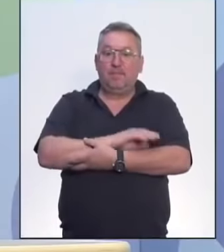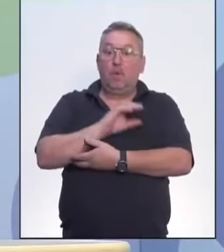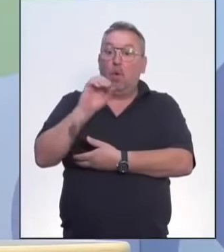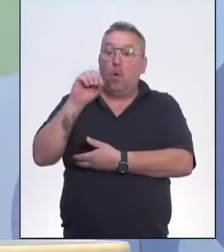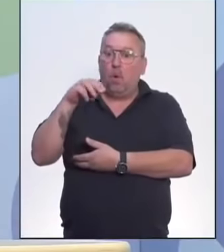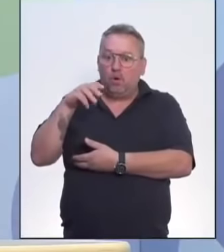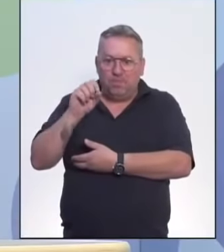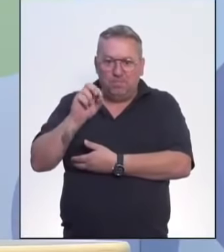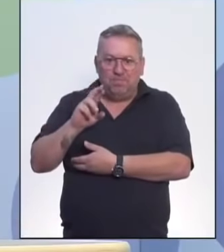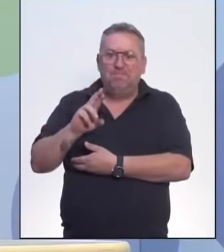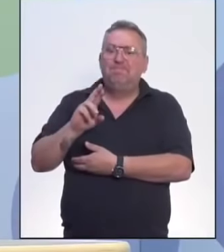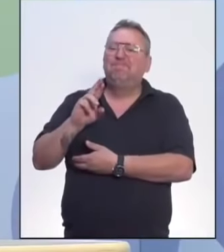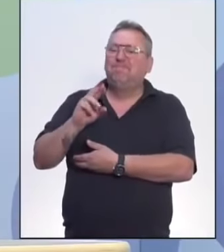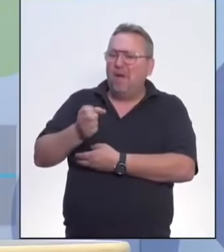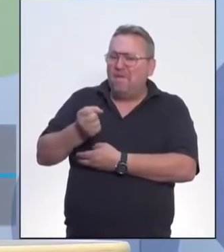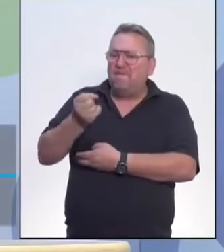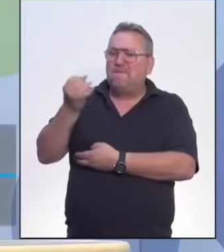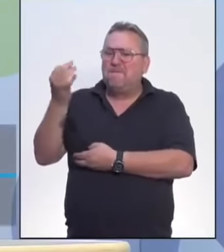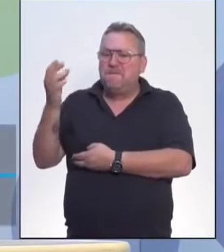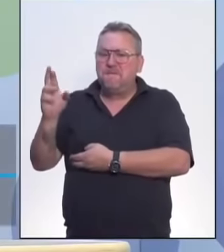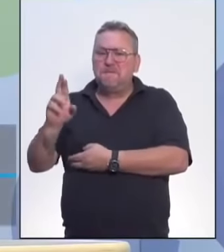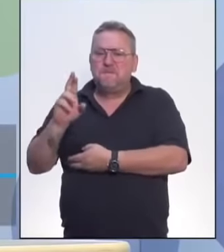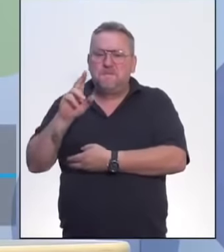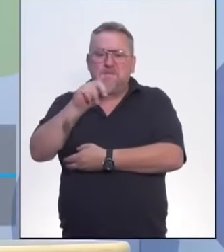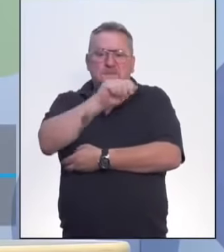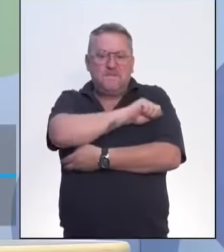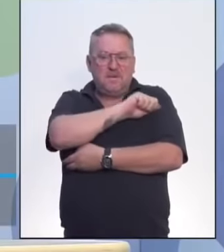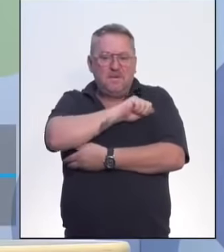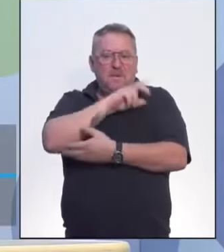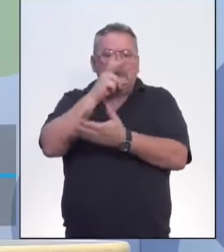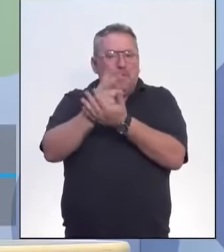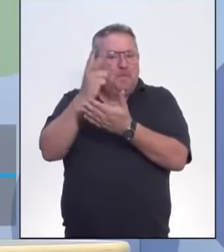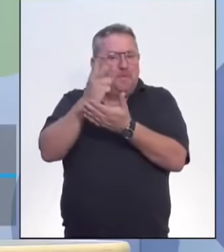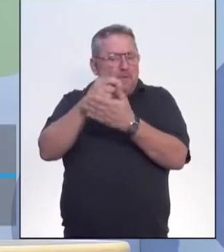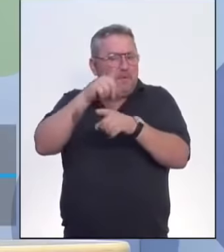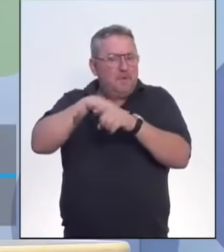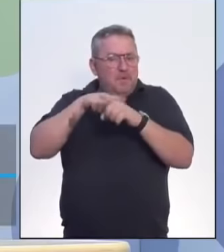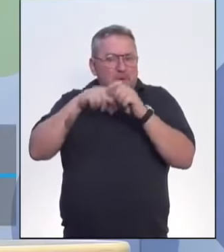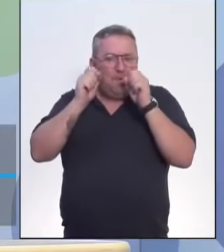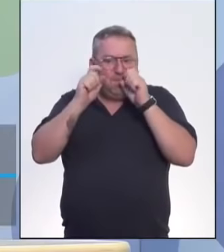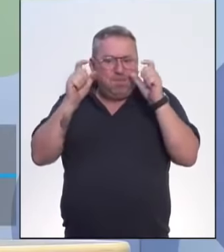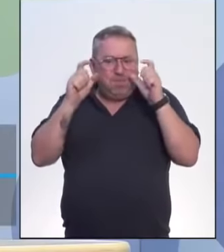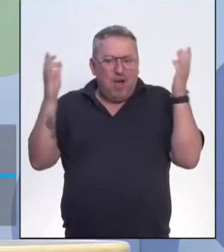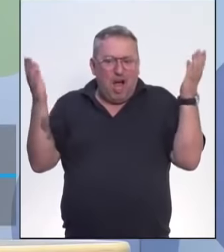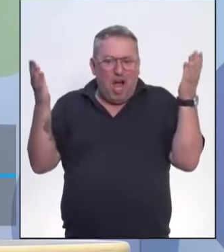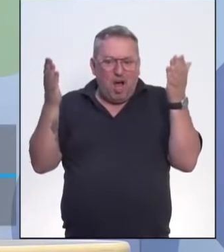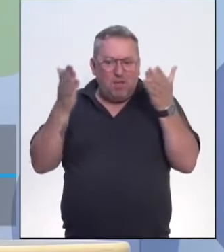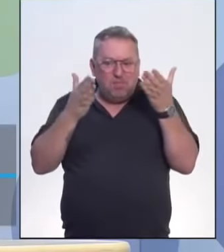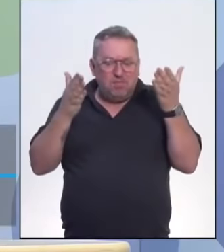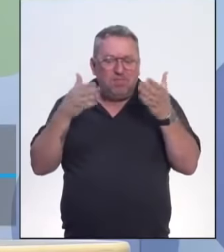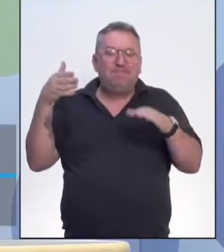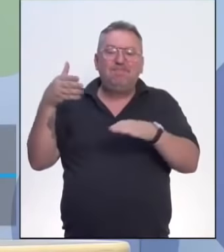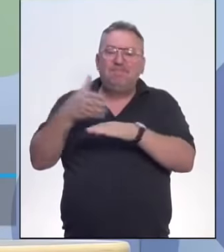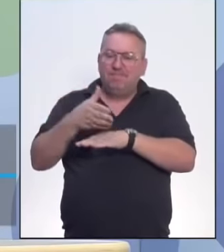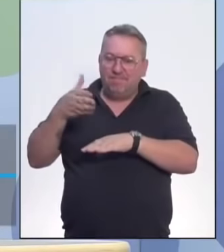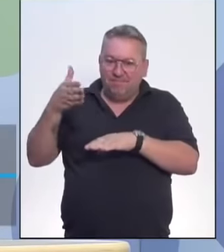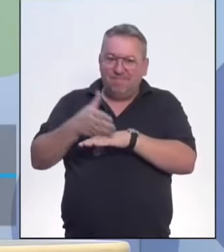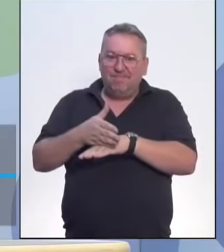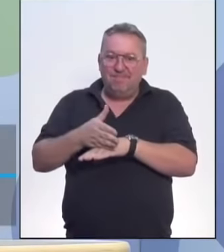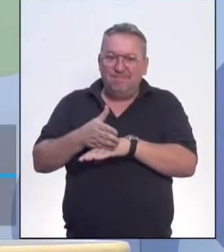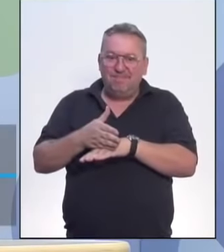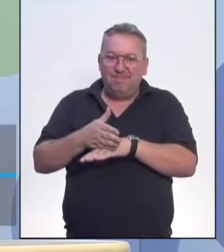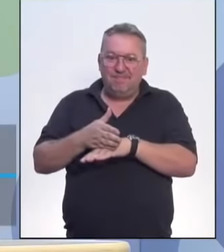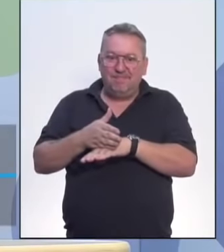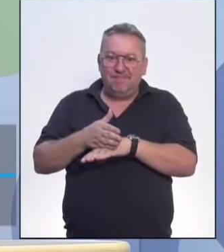Osmar, várias respostas dos alunos. Então, assim, mesmo horário, estão todos acordados, espertos, participando. Então,